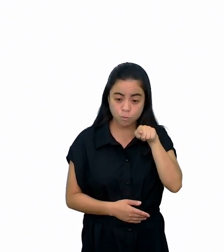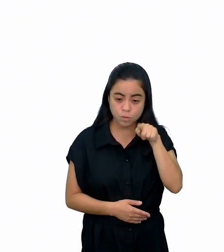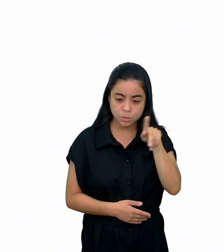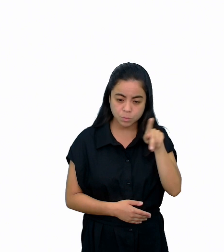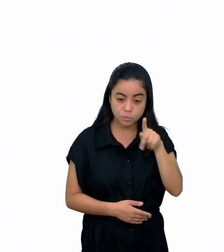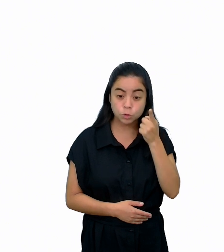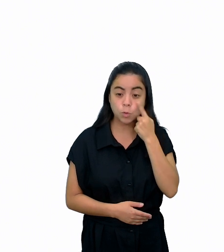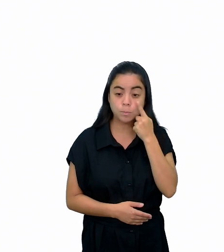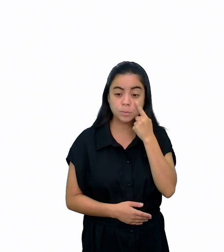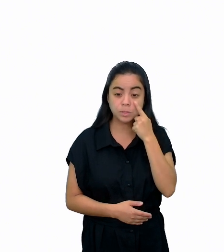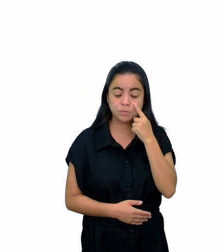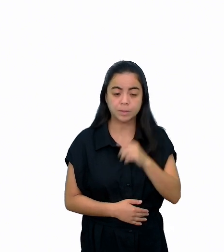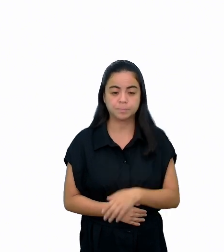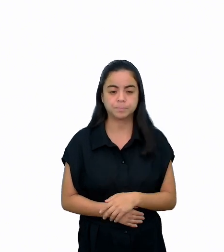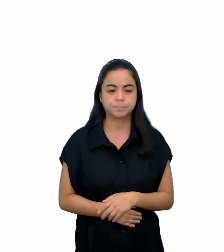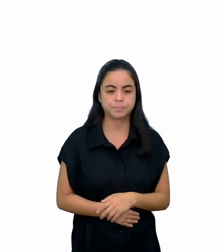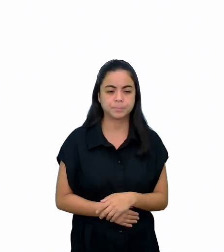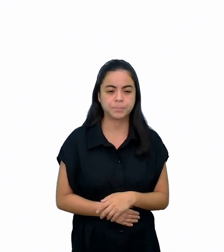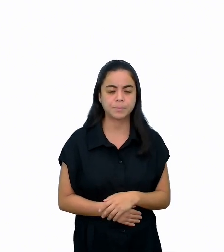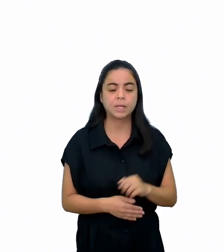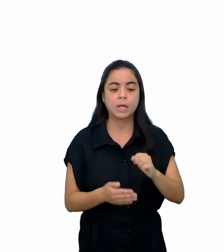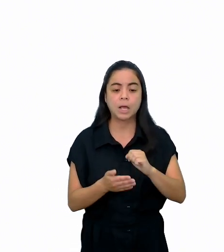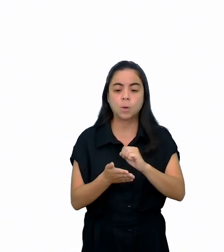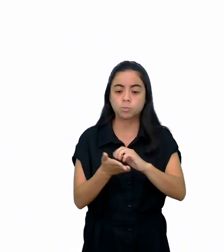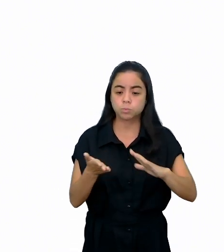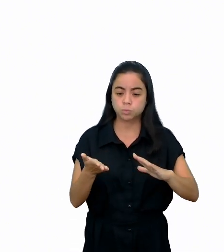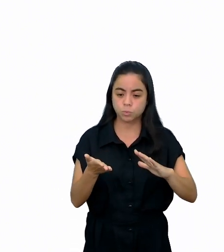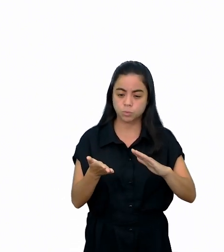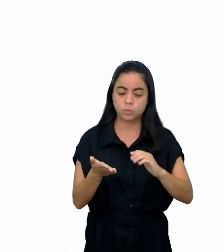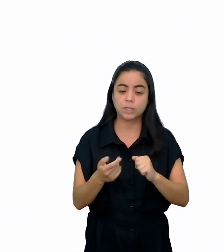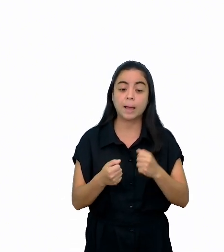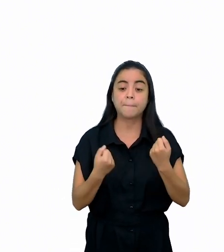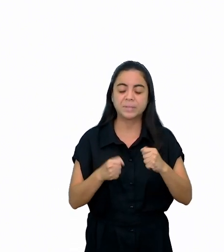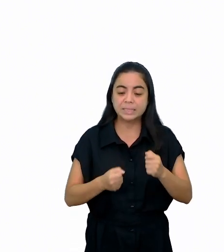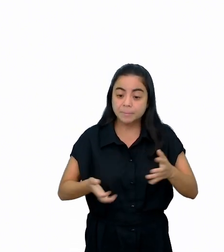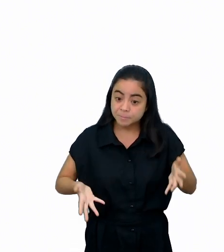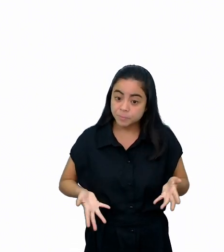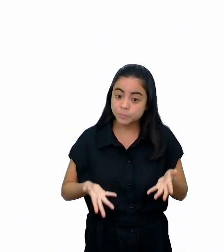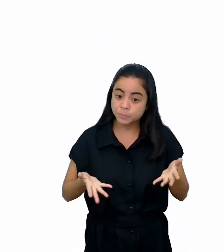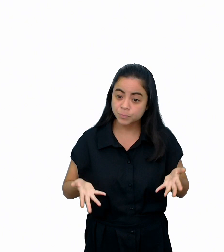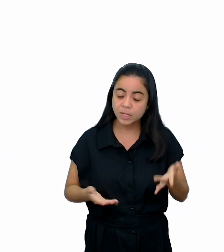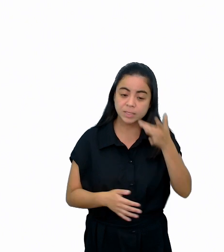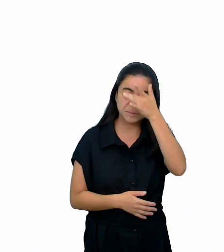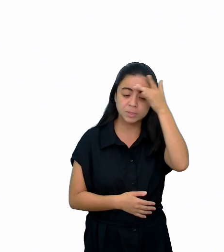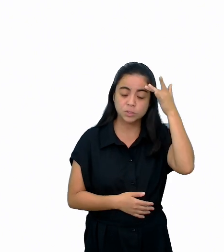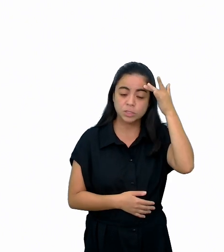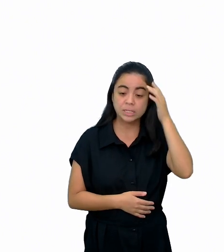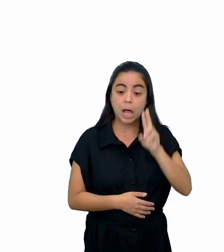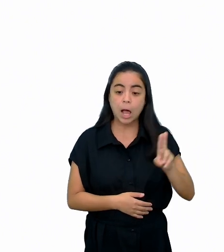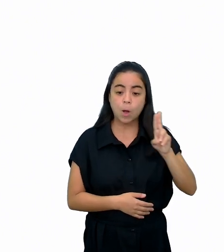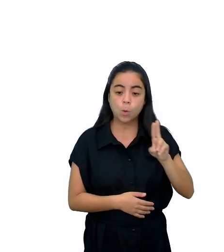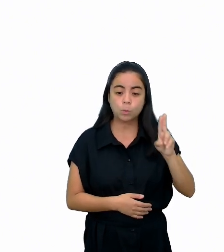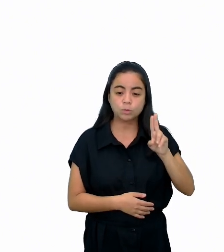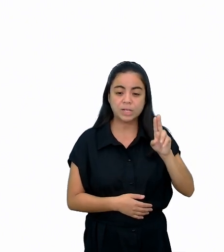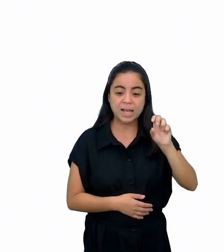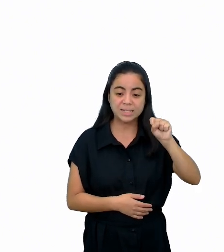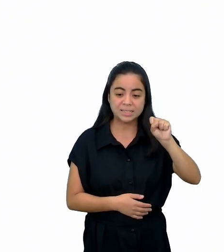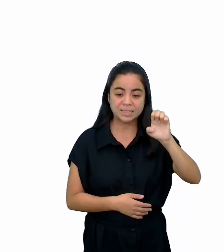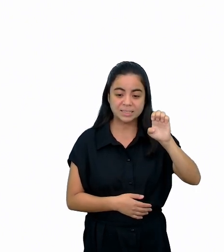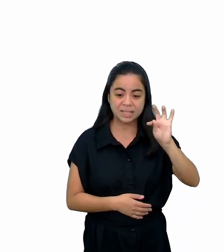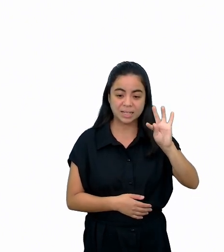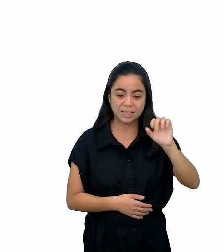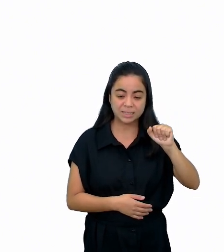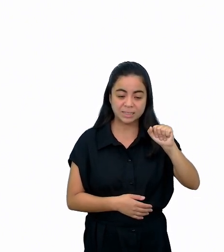observar? Durante esse registro, você deve estimular as crianças a utilizar setas, né, para indicar